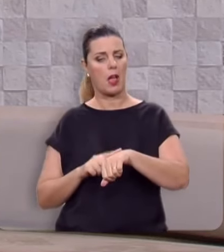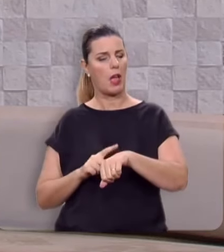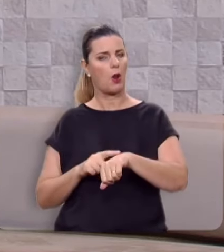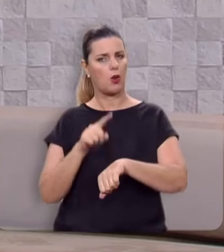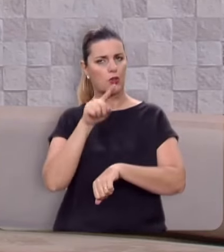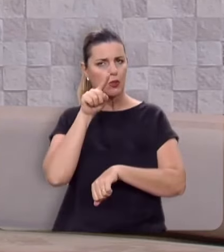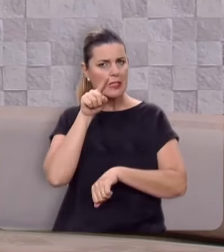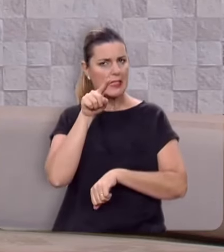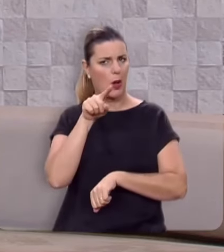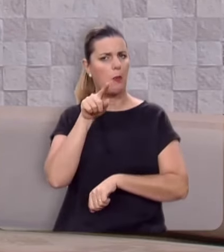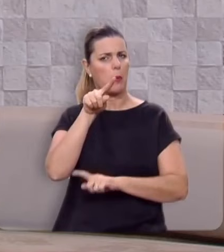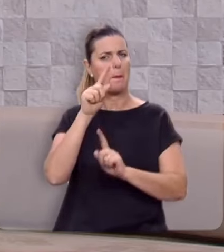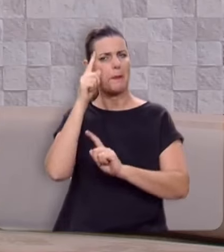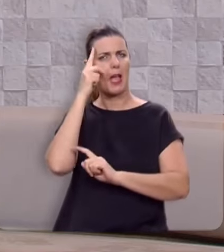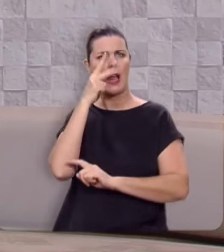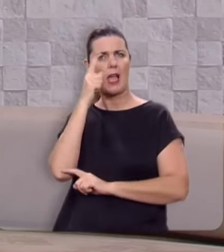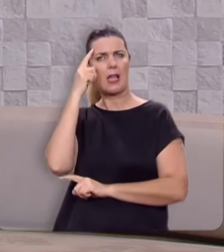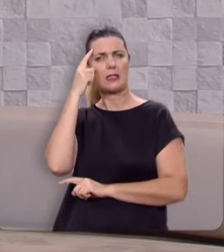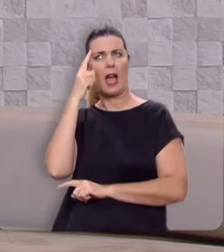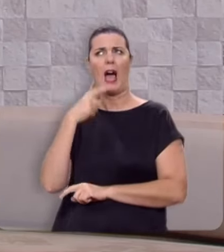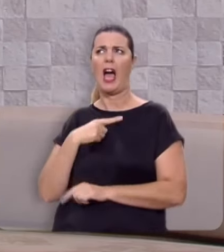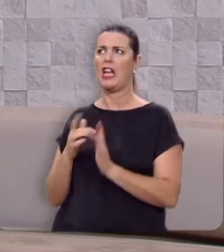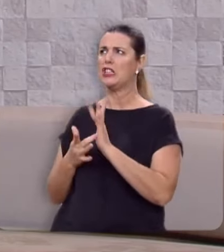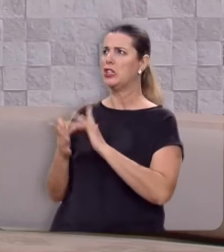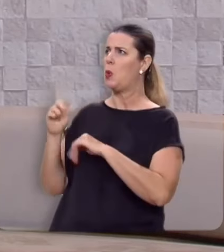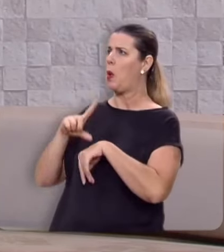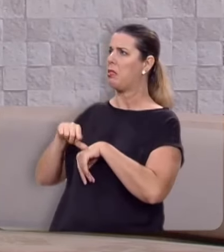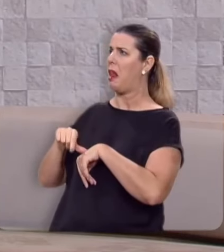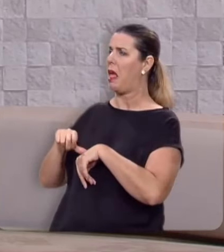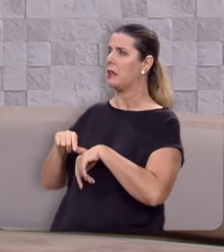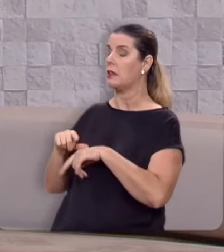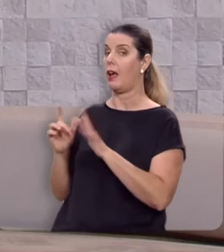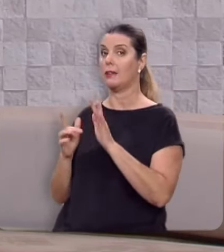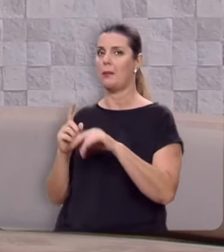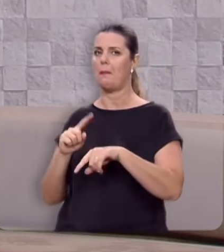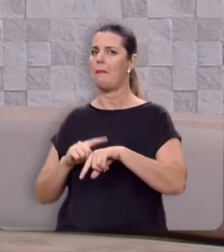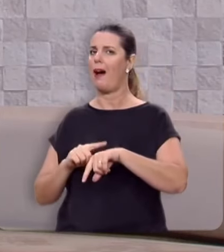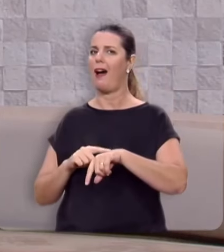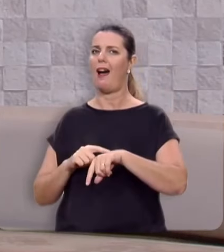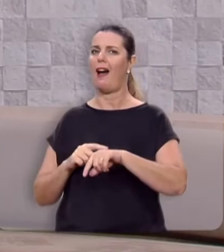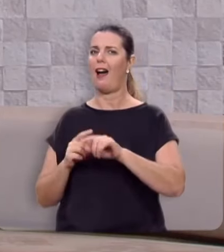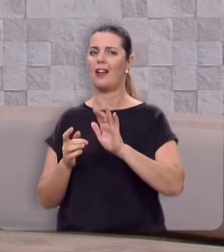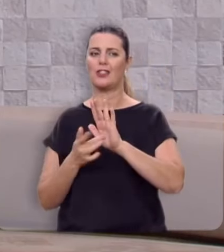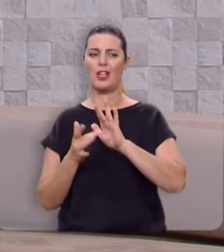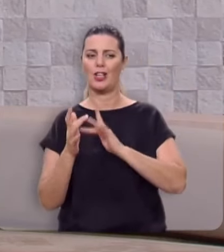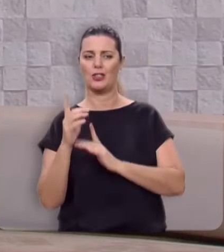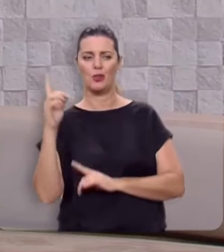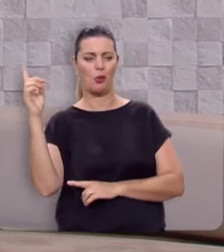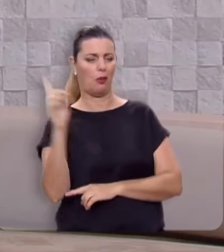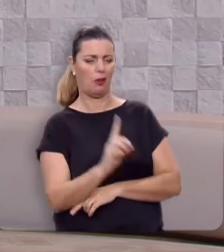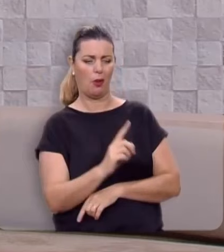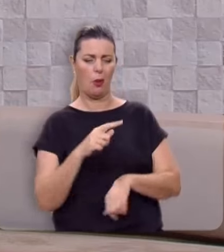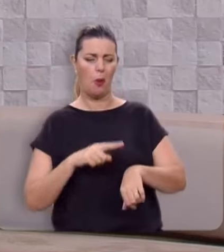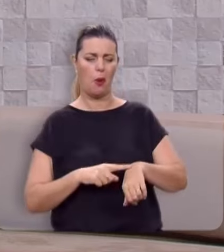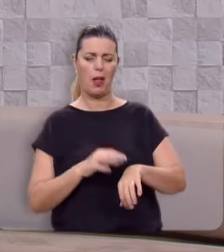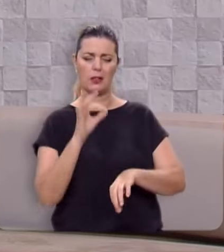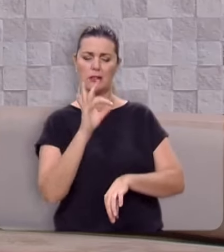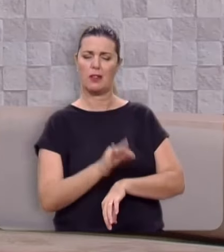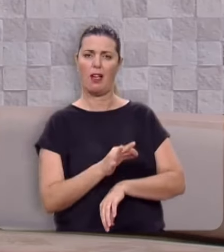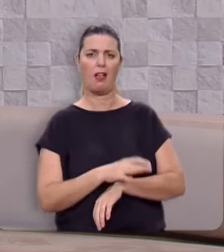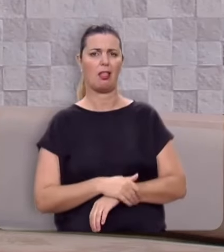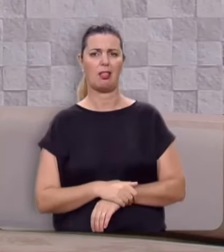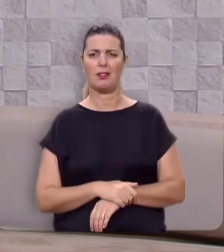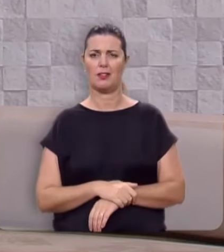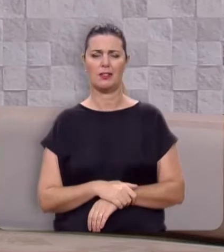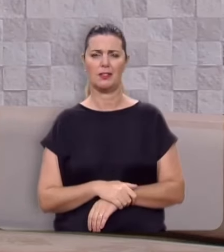ele está atrasado, mas ele sempre chega na hora oportuna, no tempo, no kairós, no tempo oportuno de